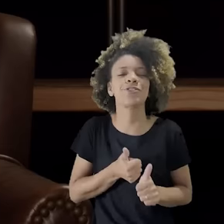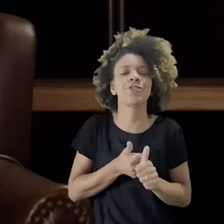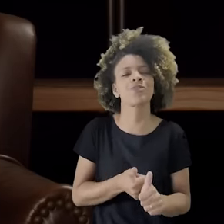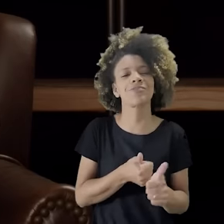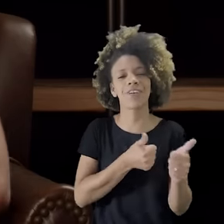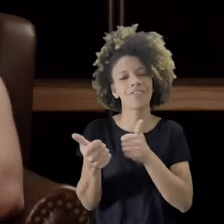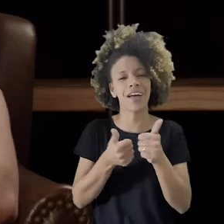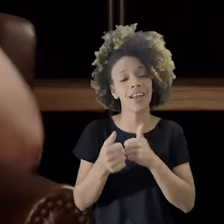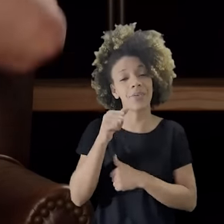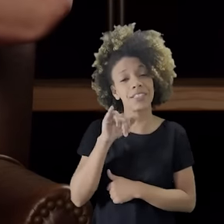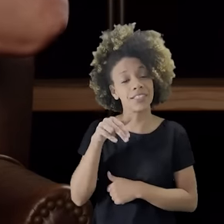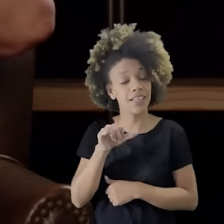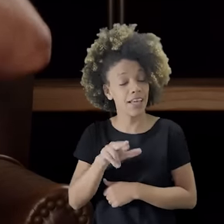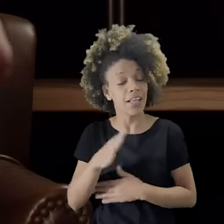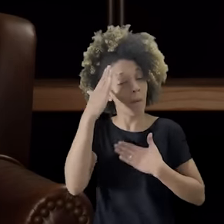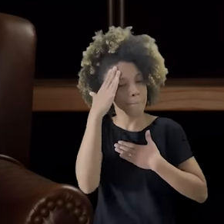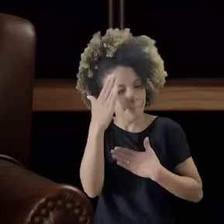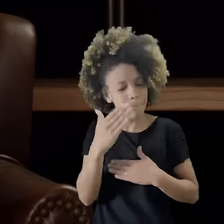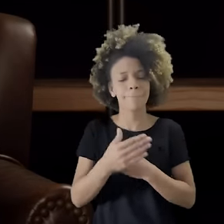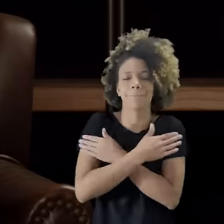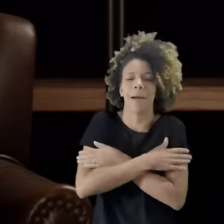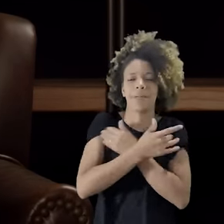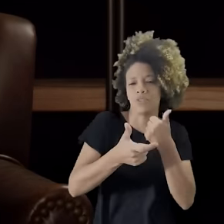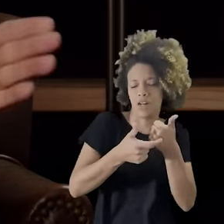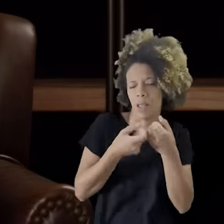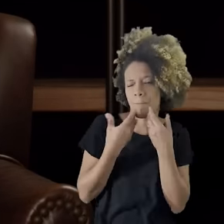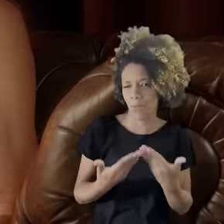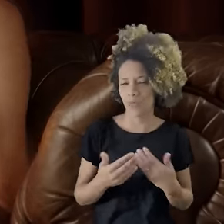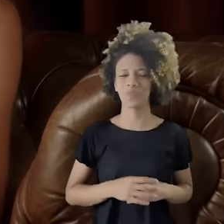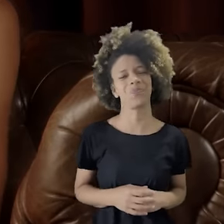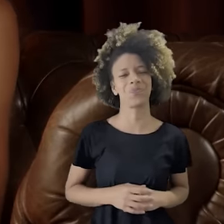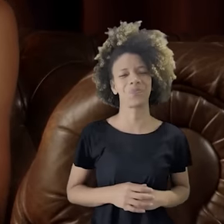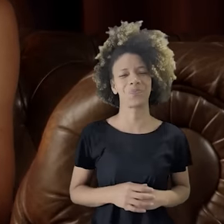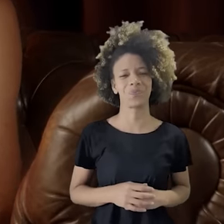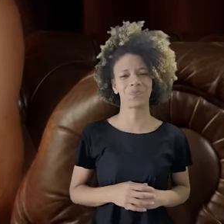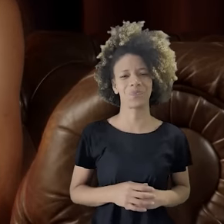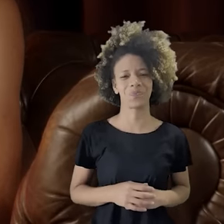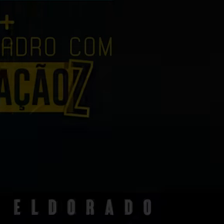sempre valeu e sai daí mais uma vez um abraço a todos deixa um like que esse papo foi muito legal né